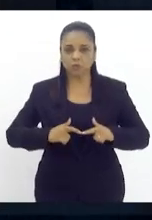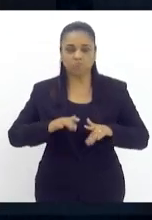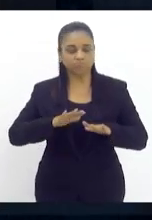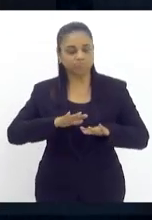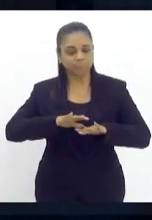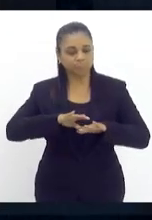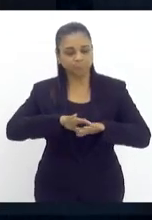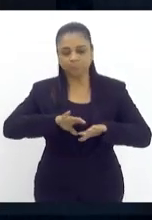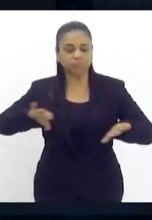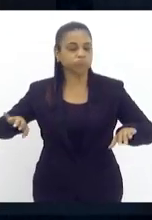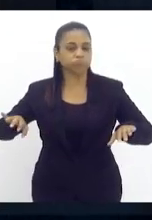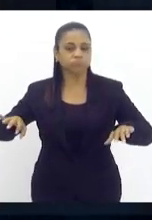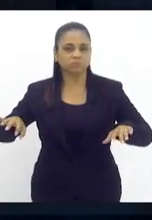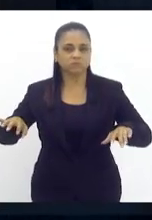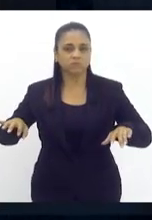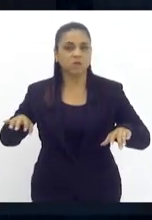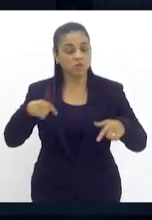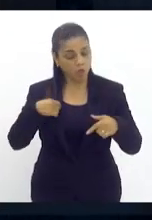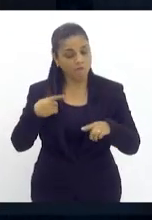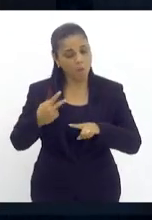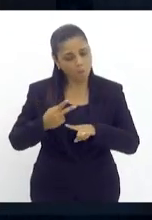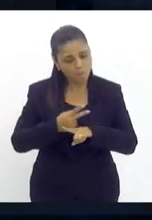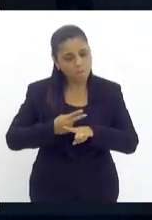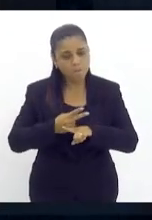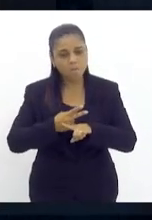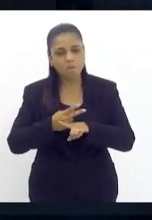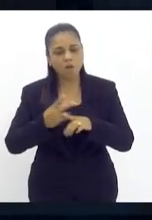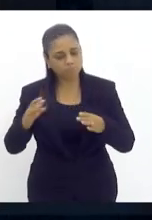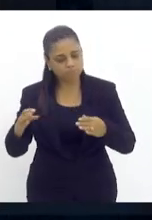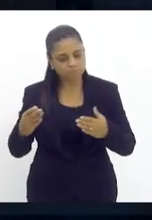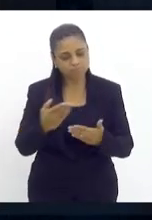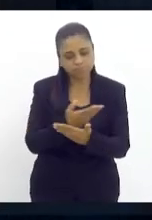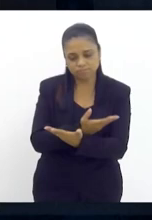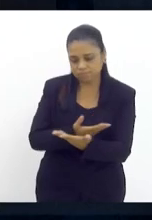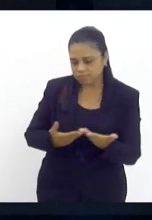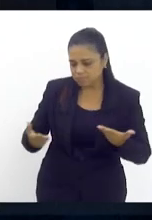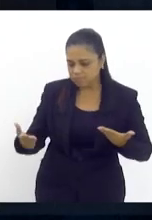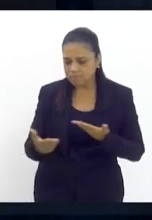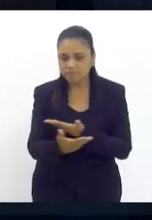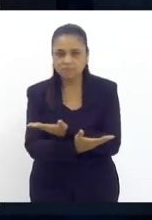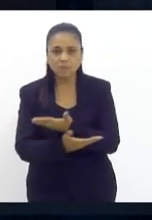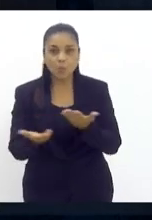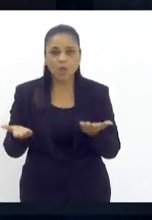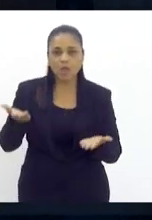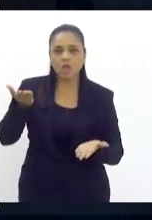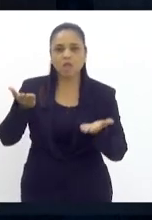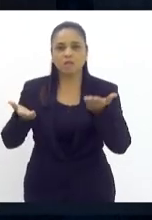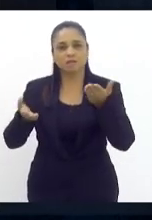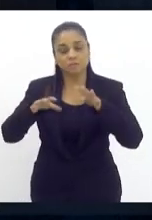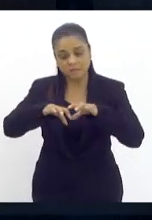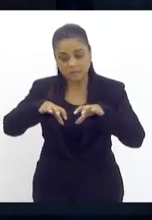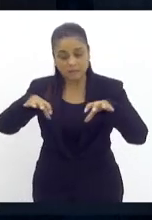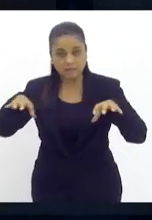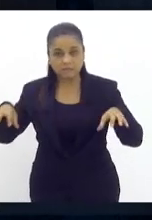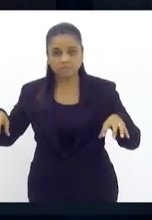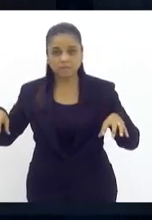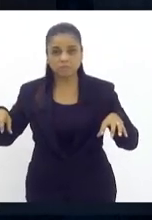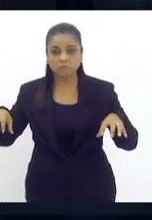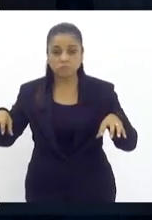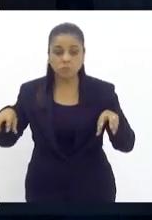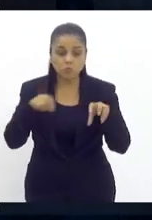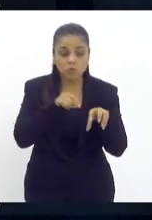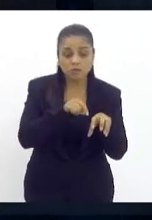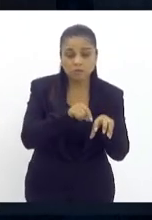Não, vamos buscar aí uma harmonia, um equilíbrio, né, separando o que tem de